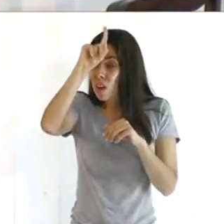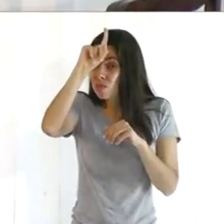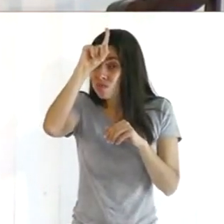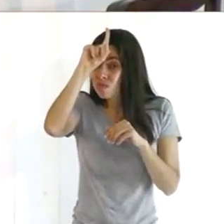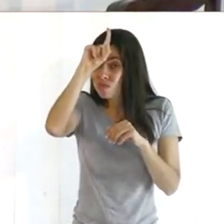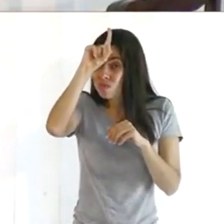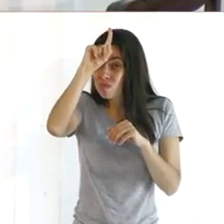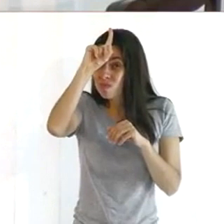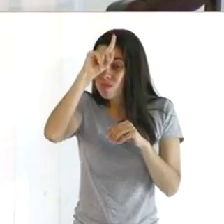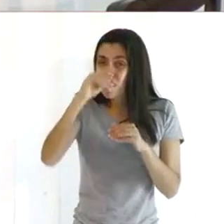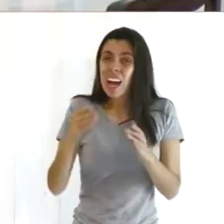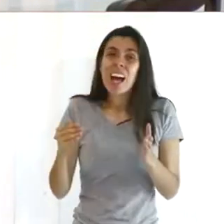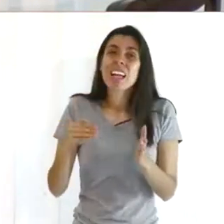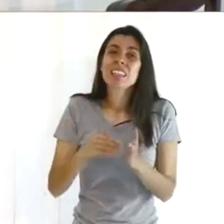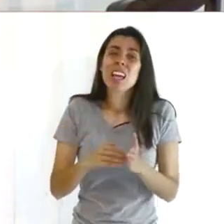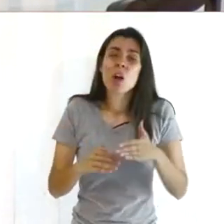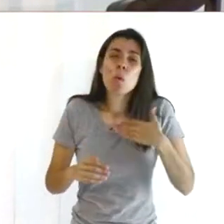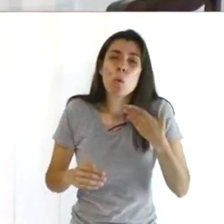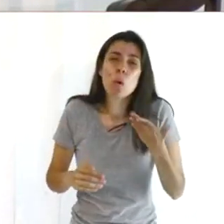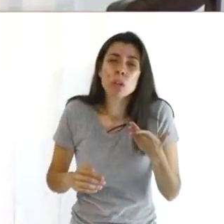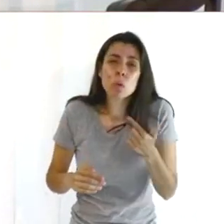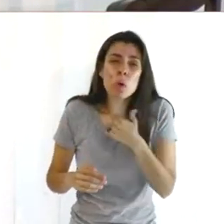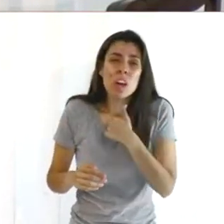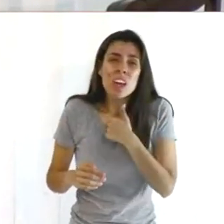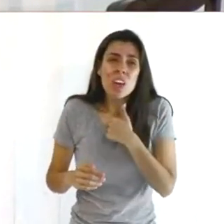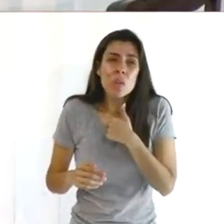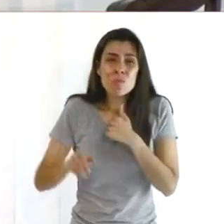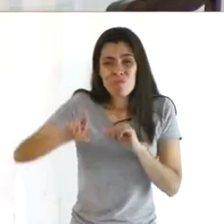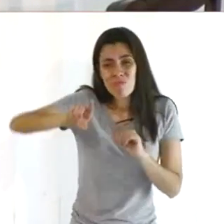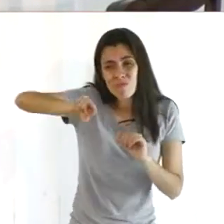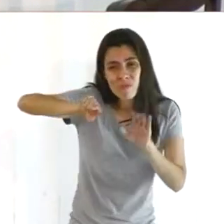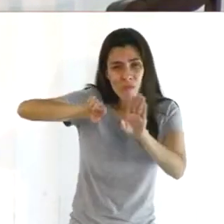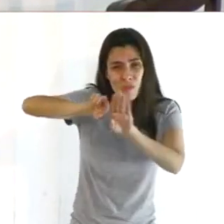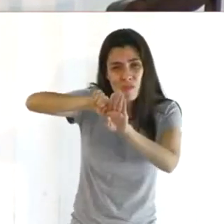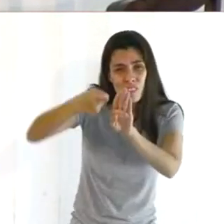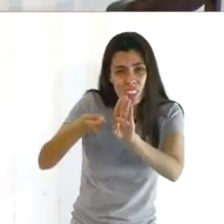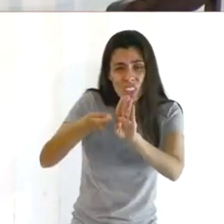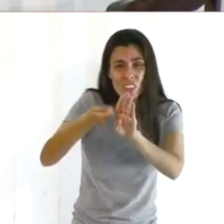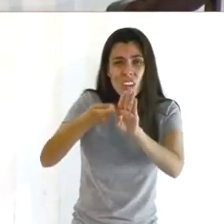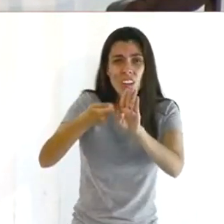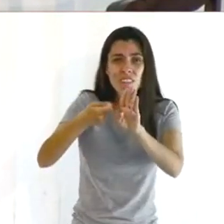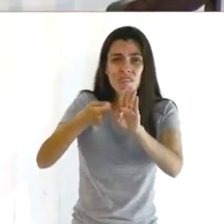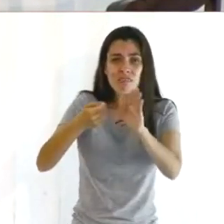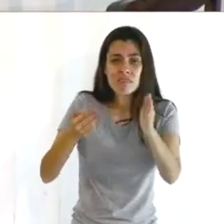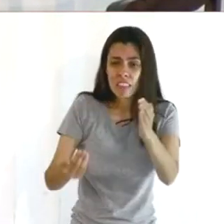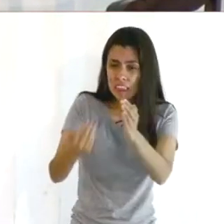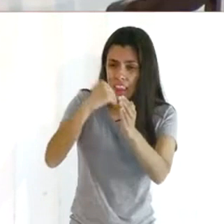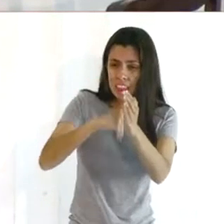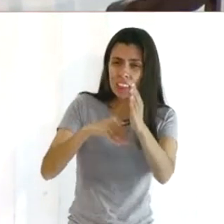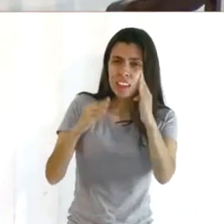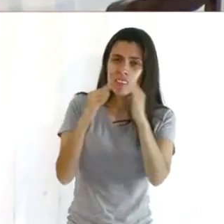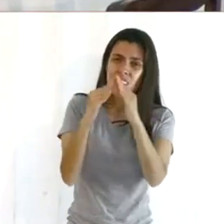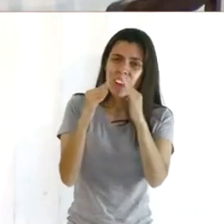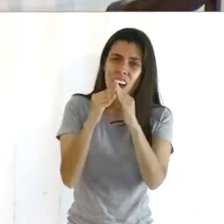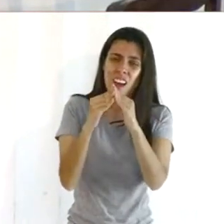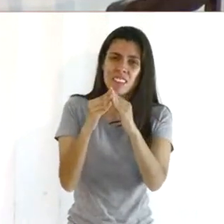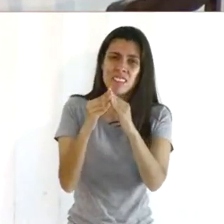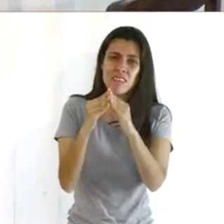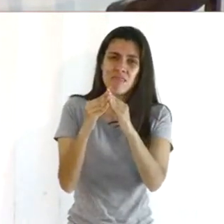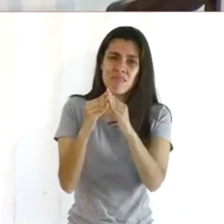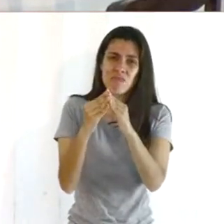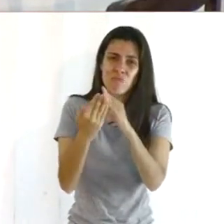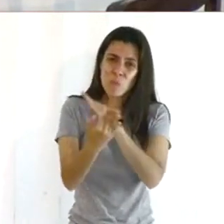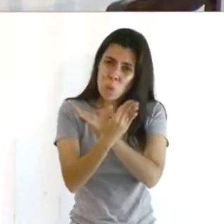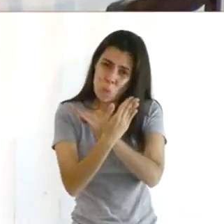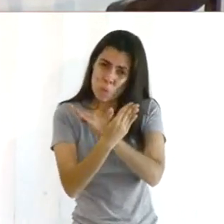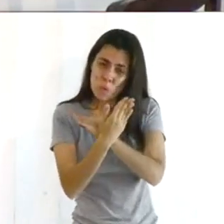Senhor, eu estarei em quarentena dentro da minha própria casa, tratando do cuidado para com